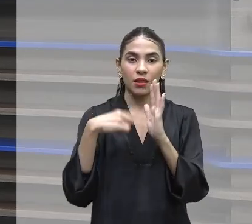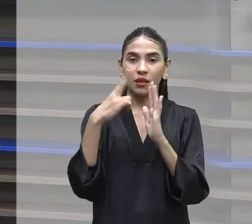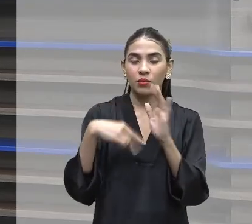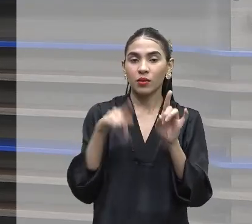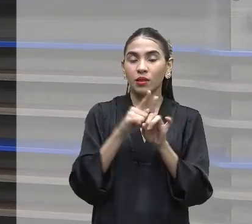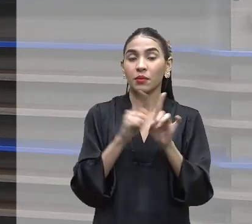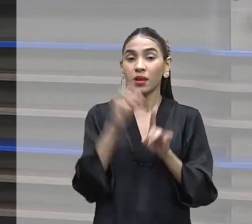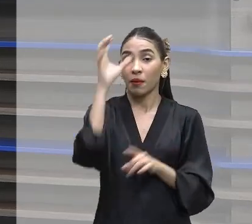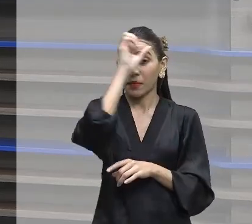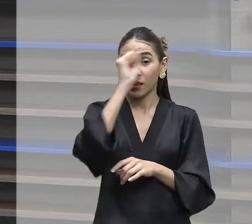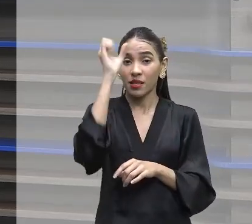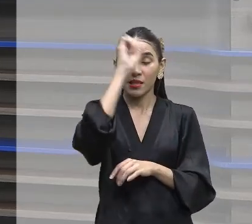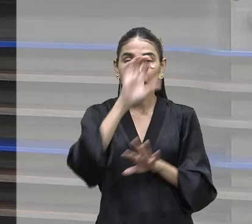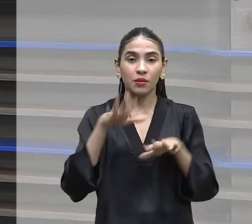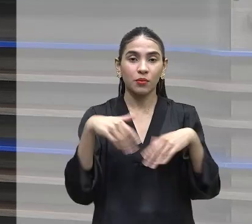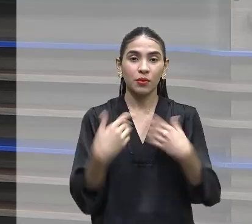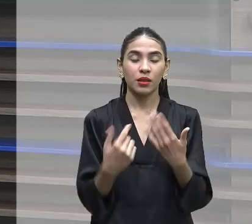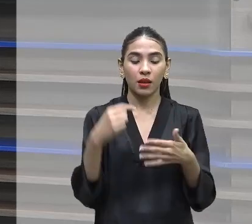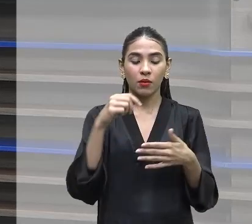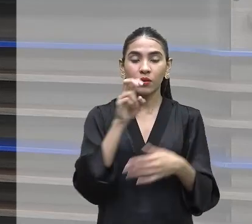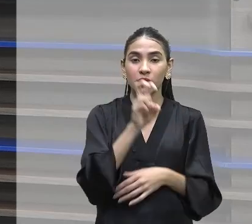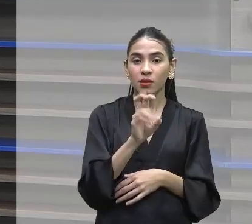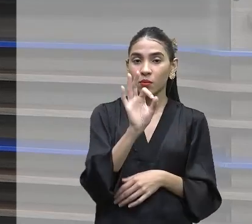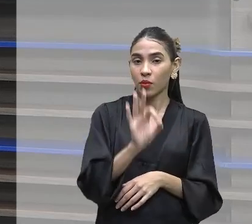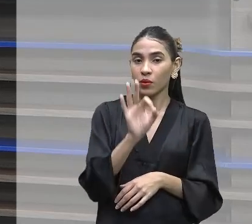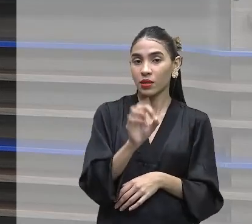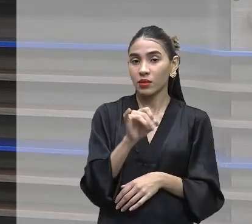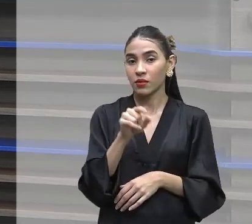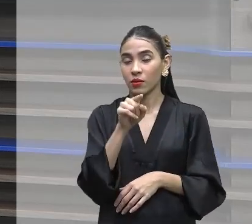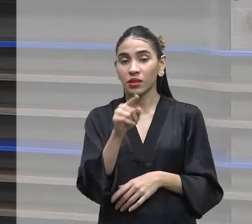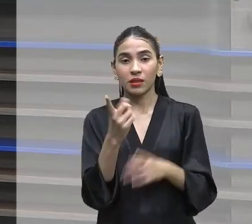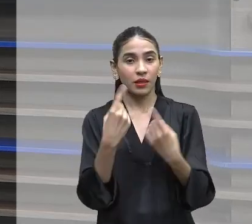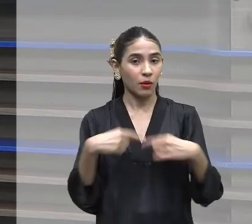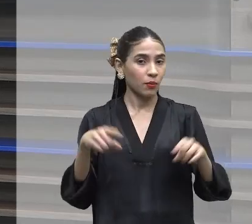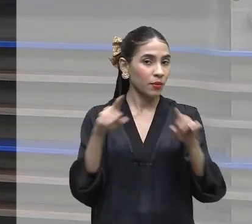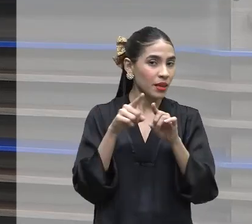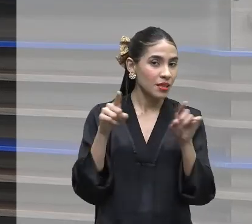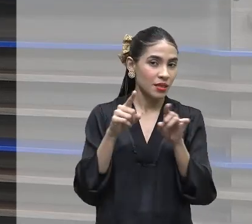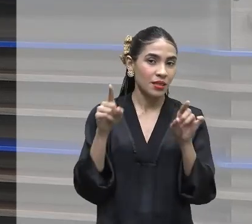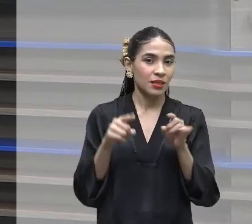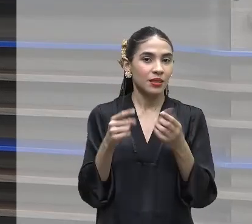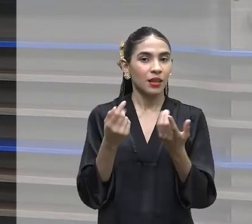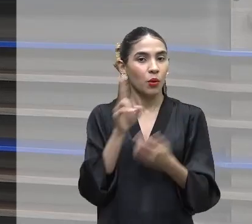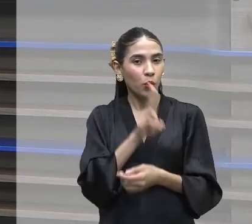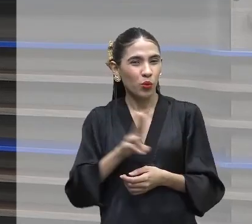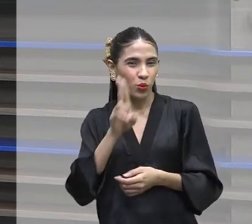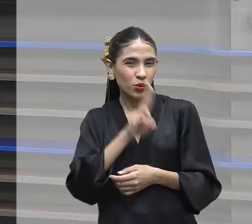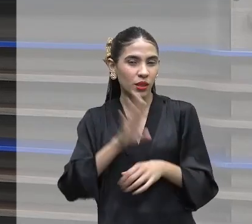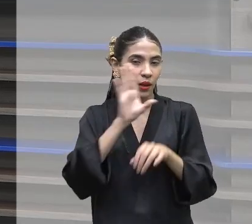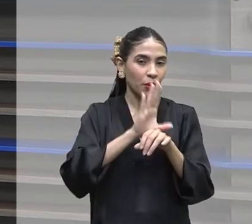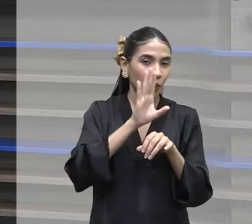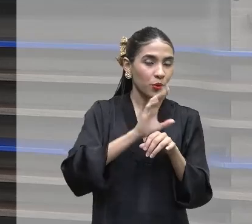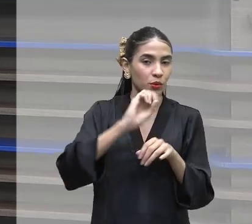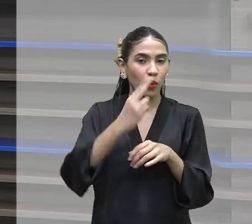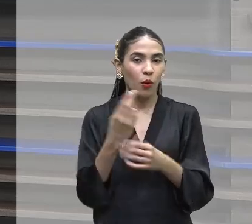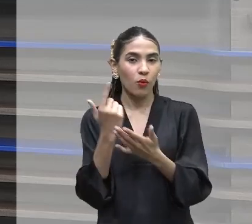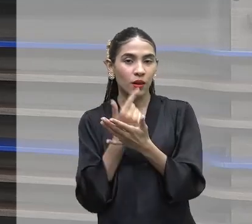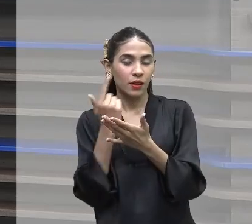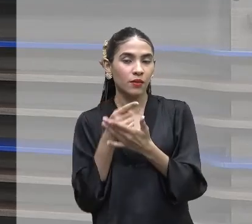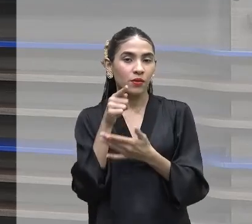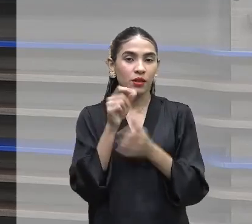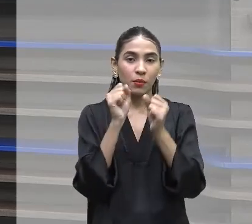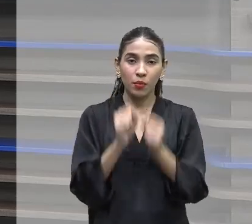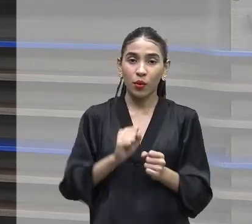e o aprendizado. Então, esses 5%, se você não precisar necessariamente gastar com cursos ou com livros, você